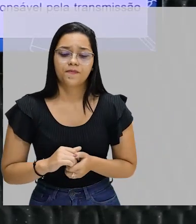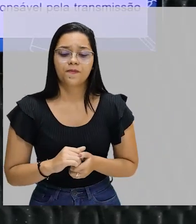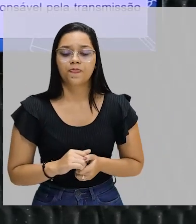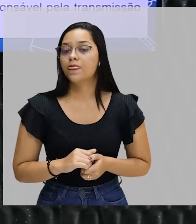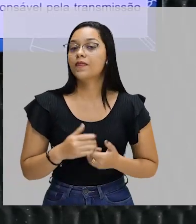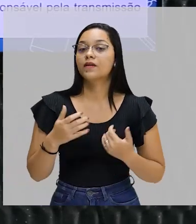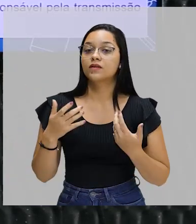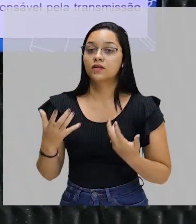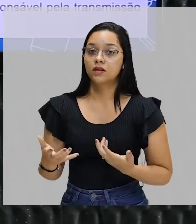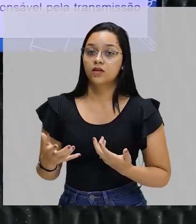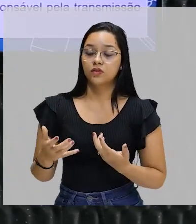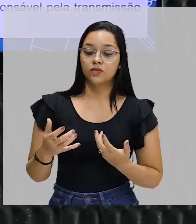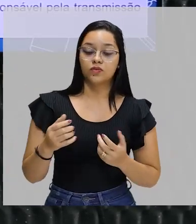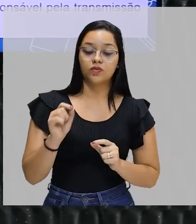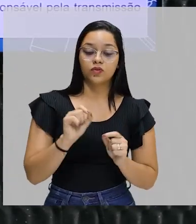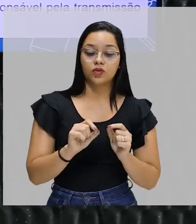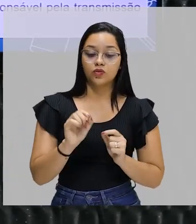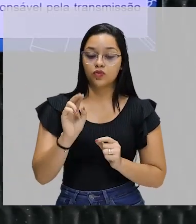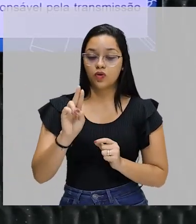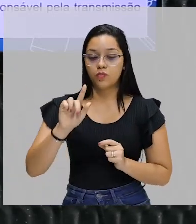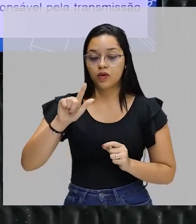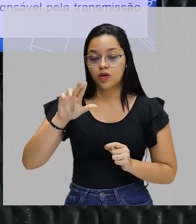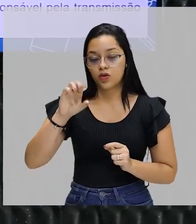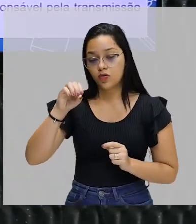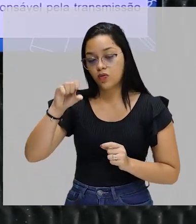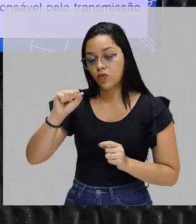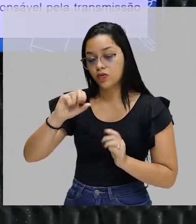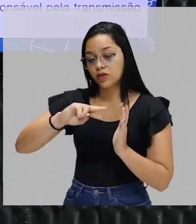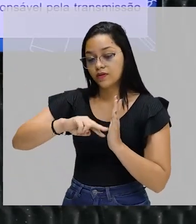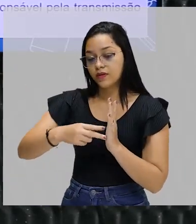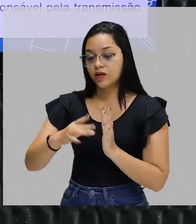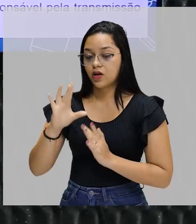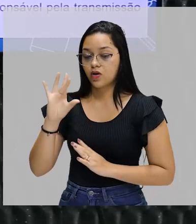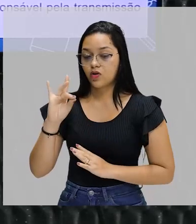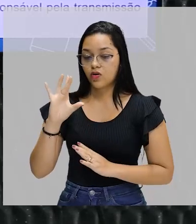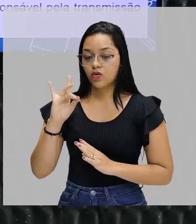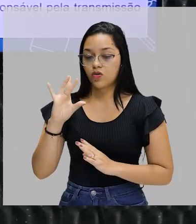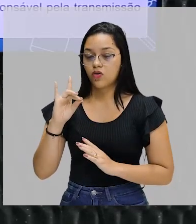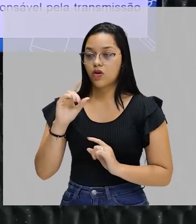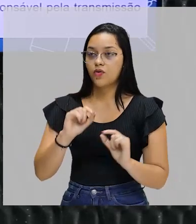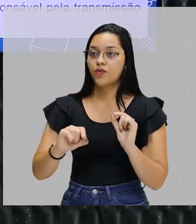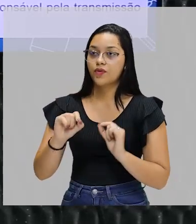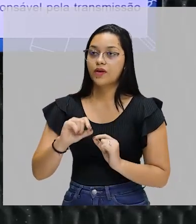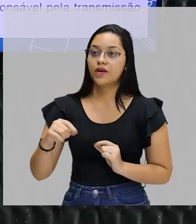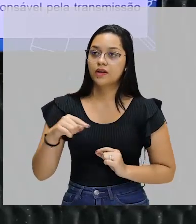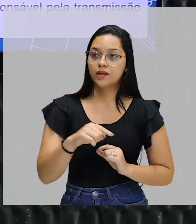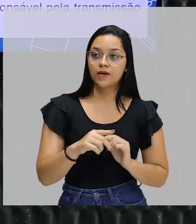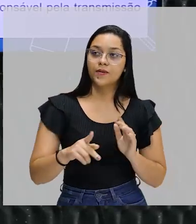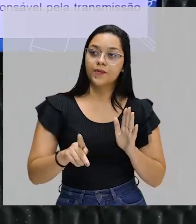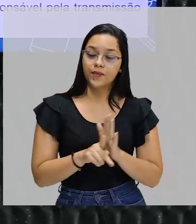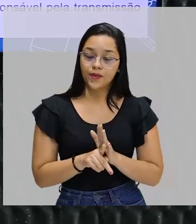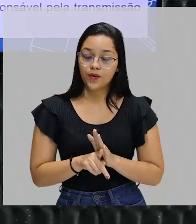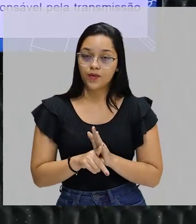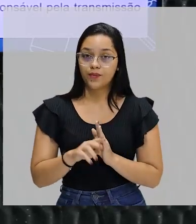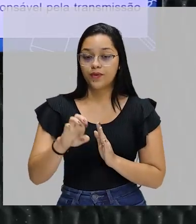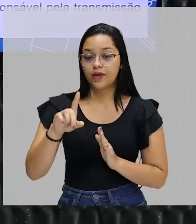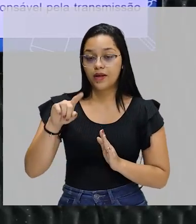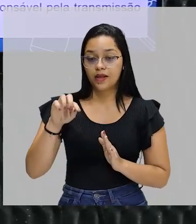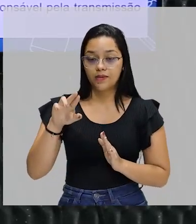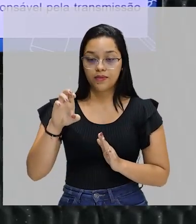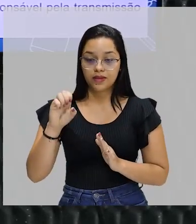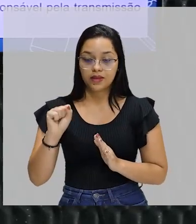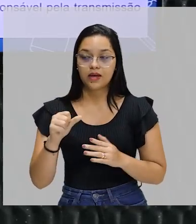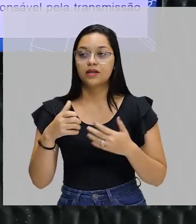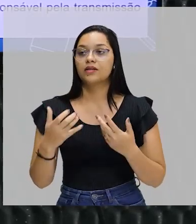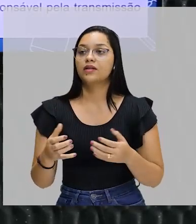certo? Então, o nome gluon vem de cola, tá ok? É a cola que vai fazer com que essas partículas elementares elas fiquem